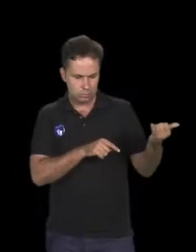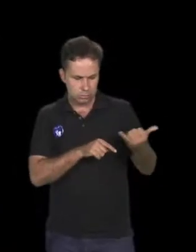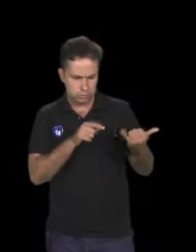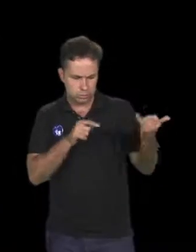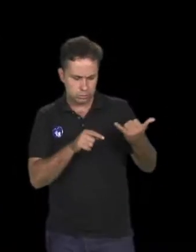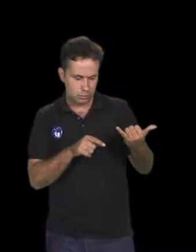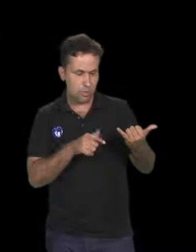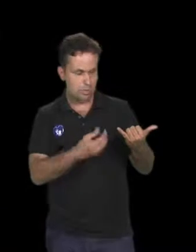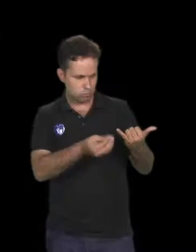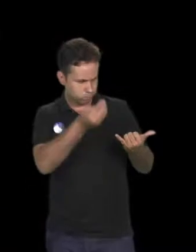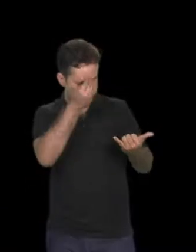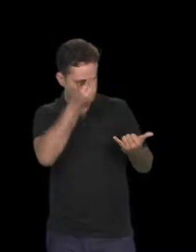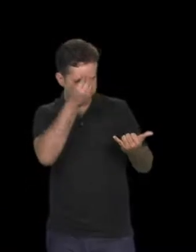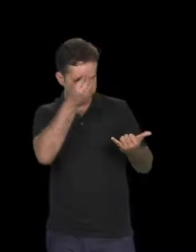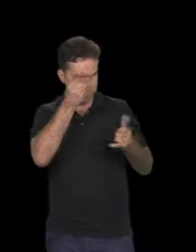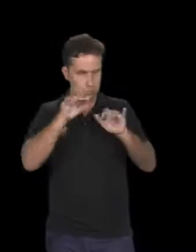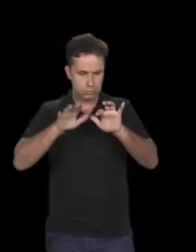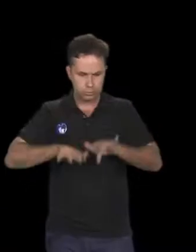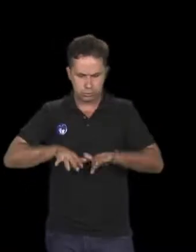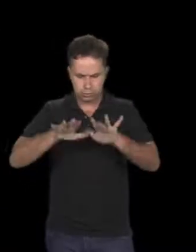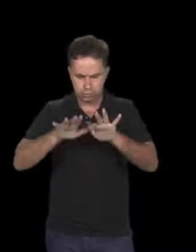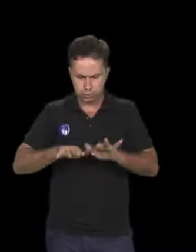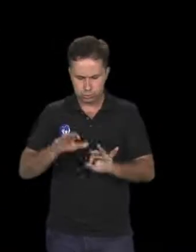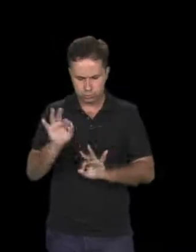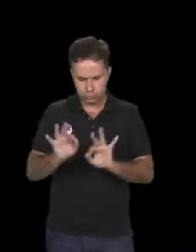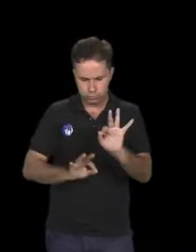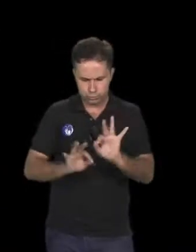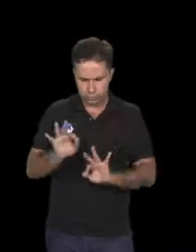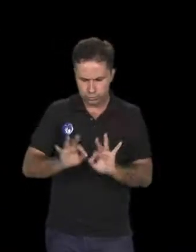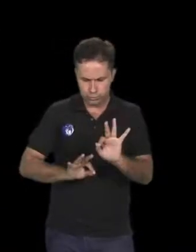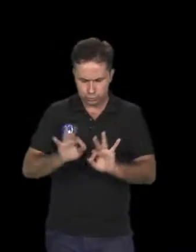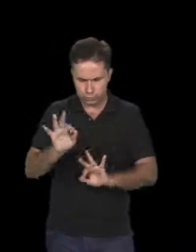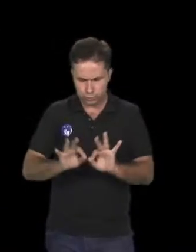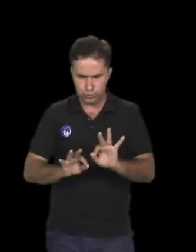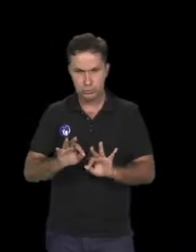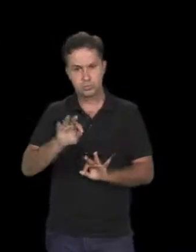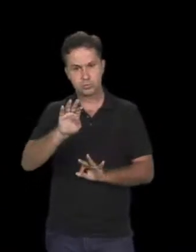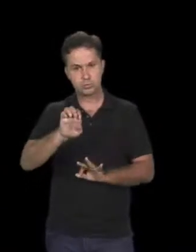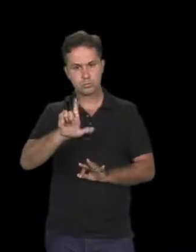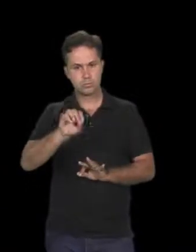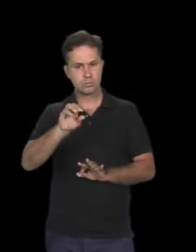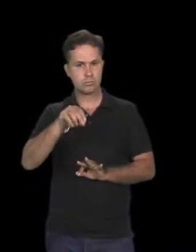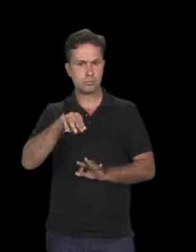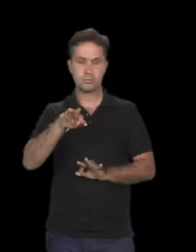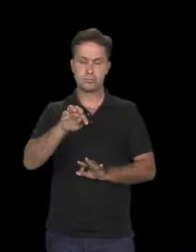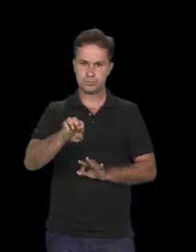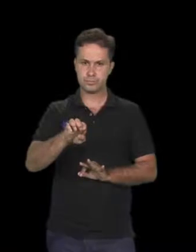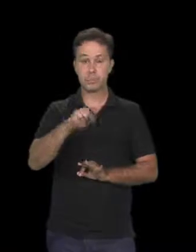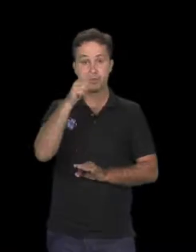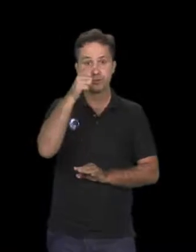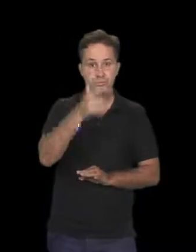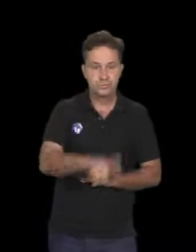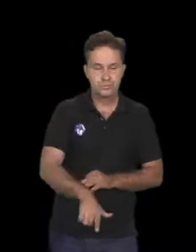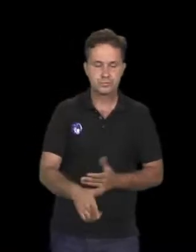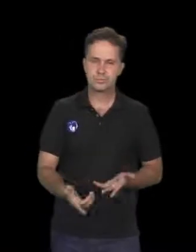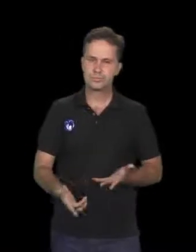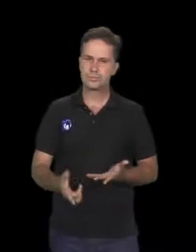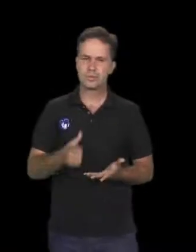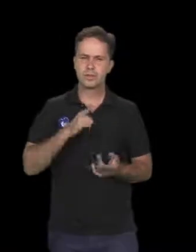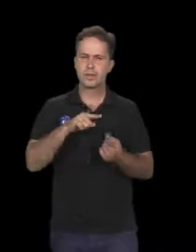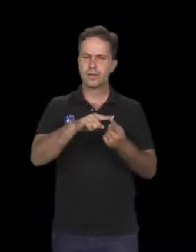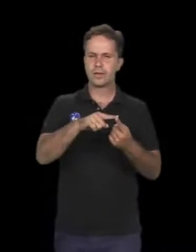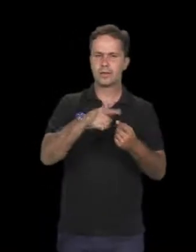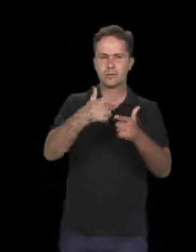Belo Monte. E, de novo, esse exemplo eu já tinha discutido. Aqui a gente tem questões indígenas, antropológicas, questões econômicas,